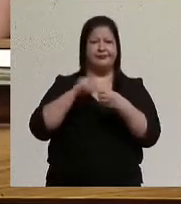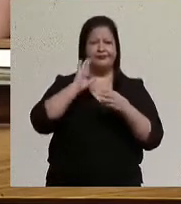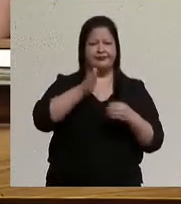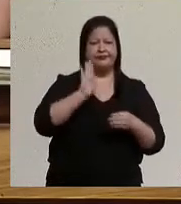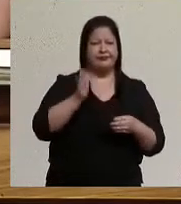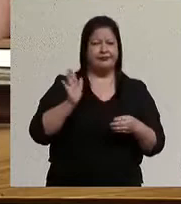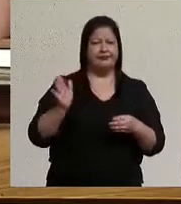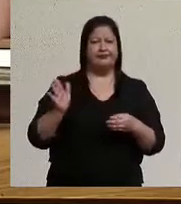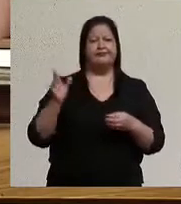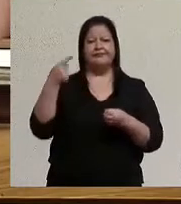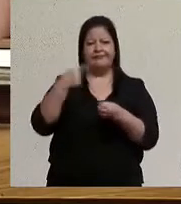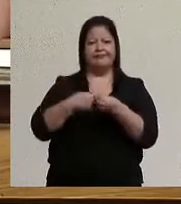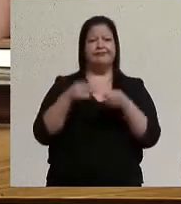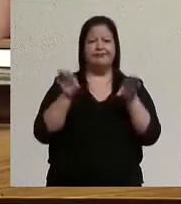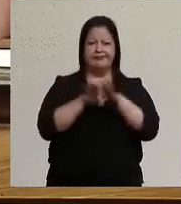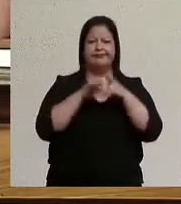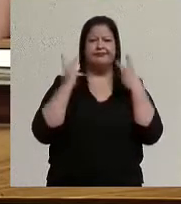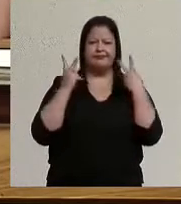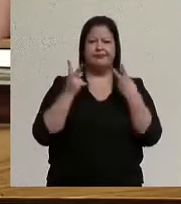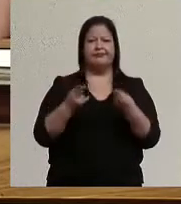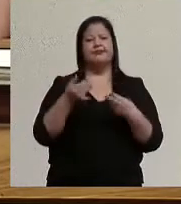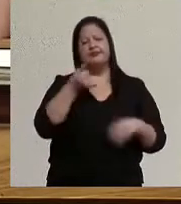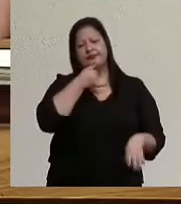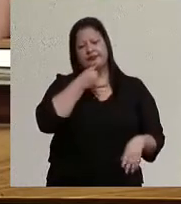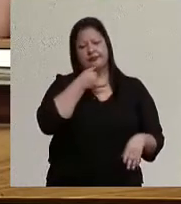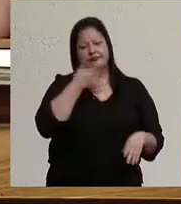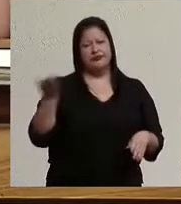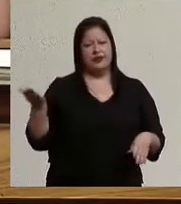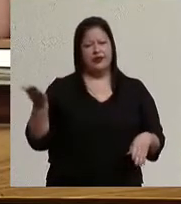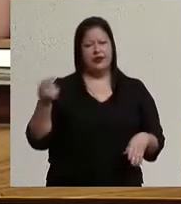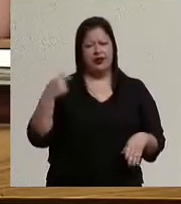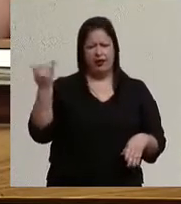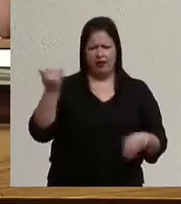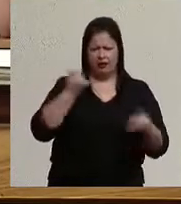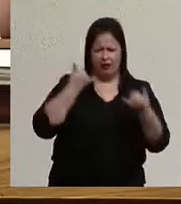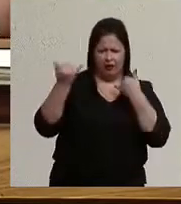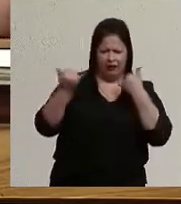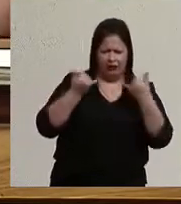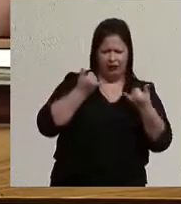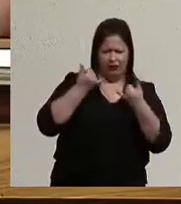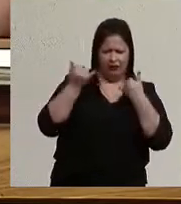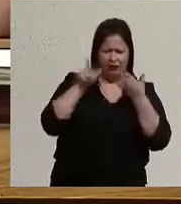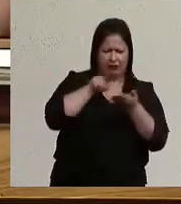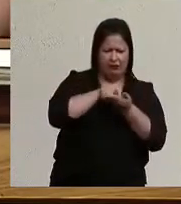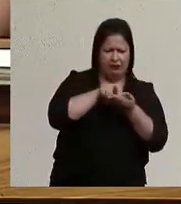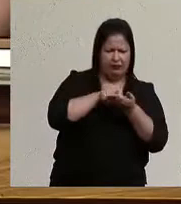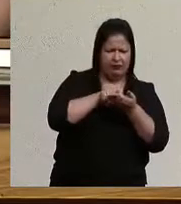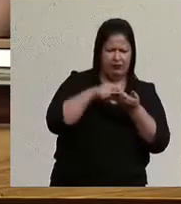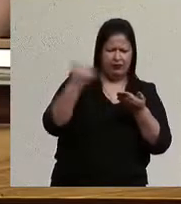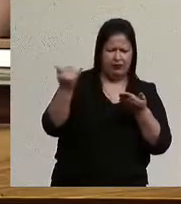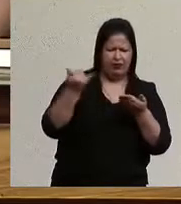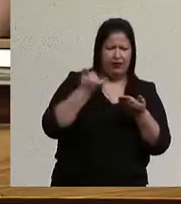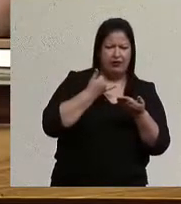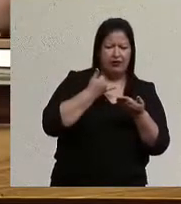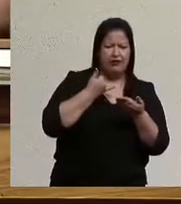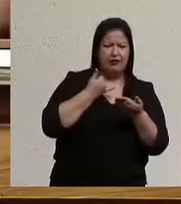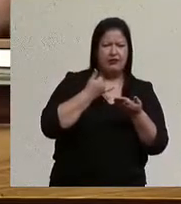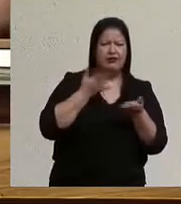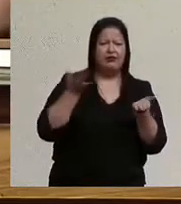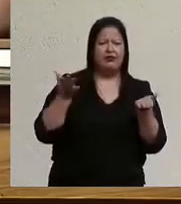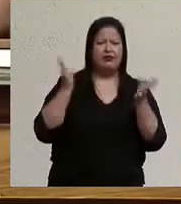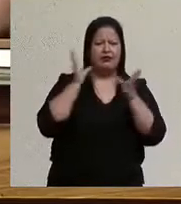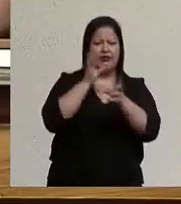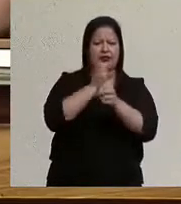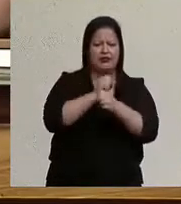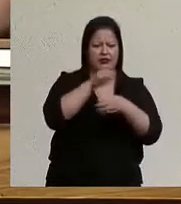últimas duas três eleições aqui no município né então quando eu fiquei sabendo quando eu vi isso quando eu fui para apuração dos votos